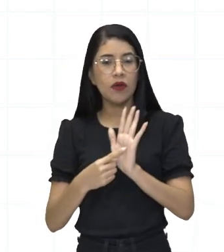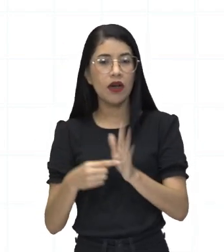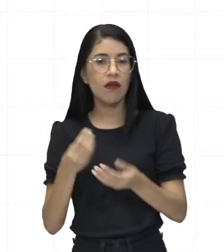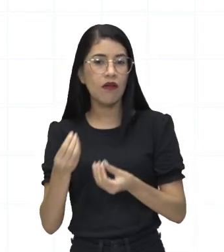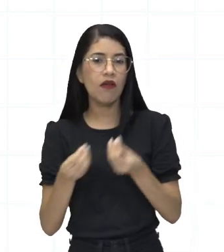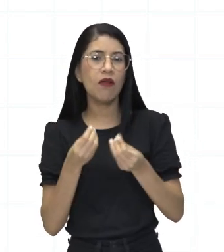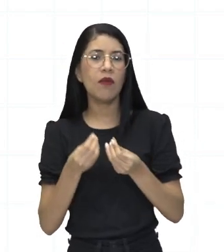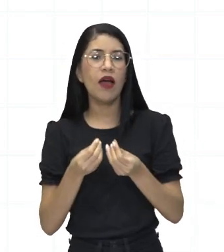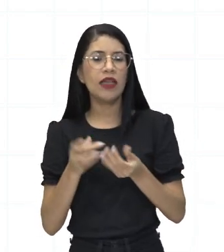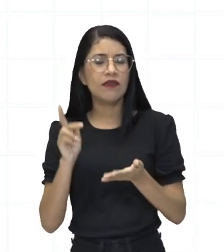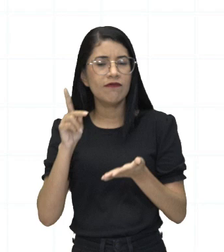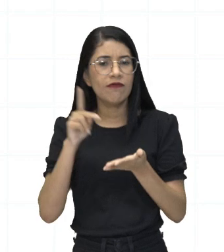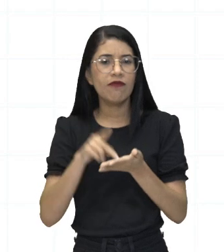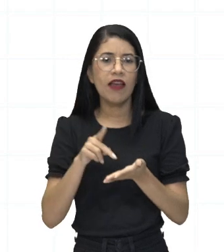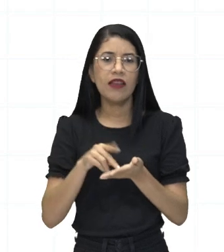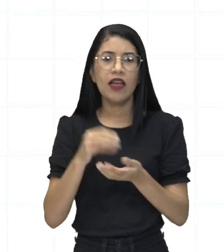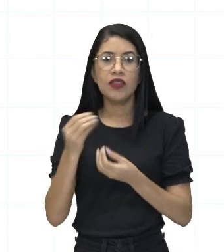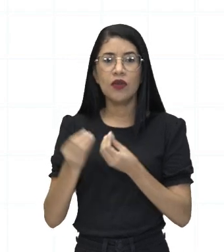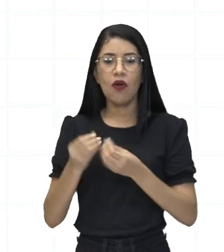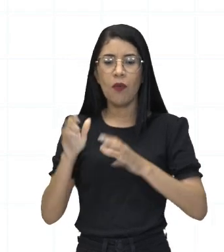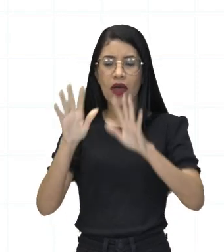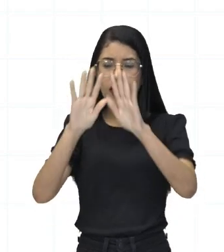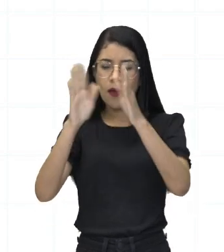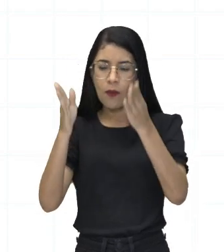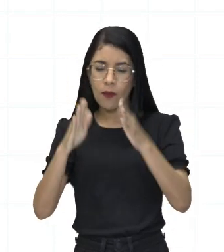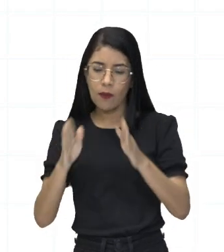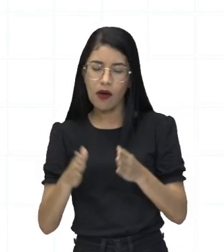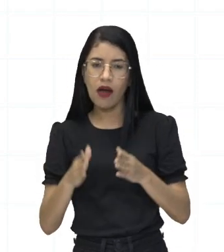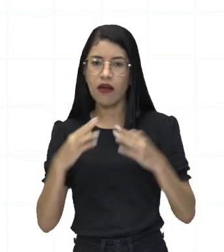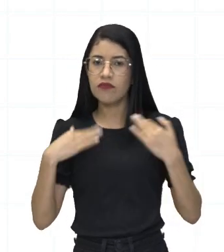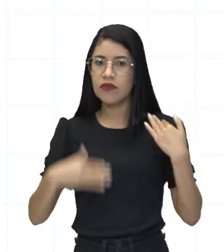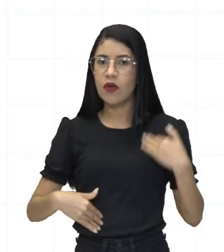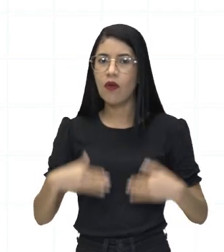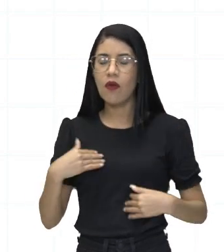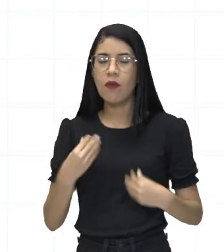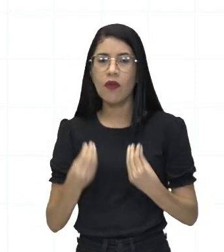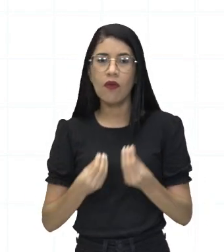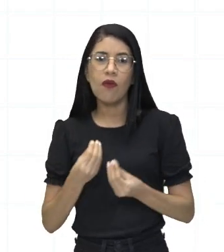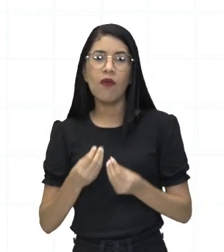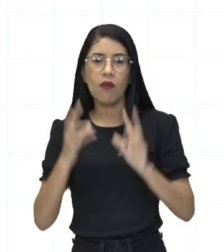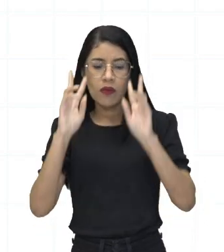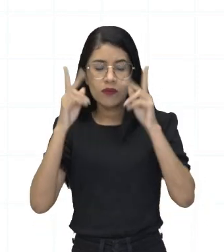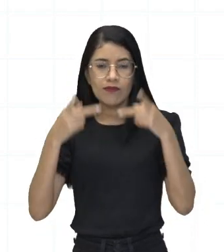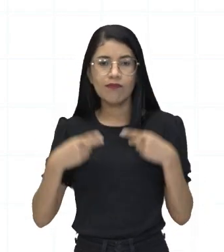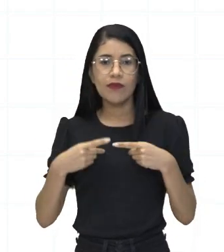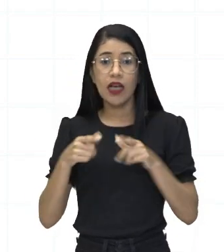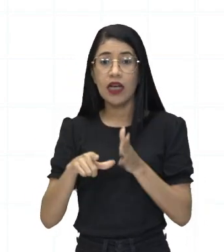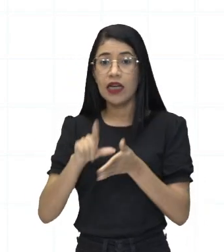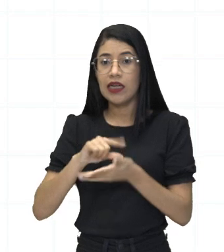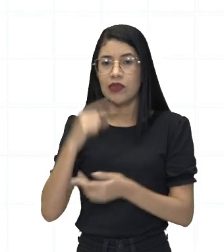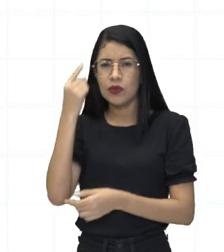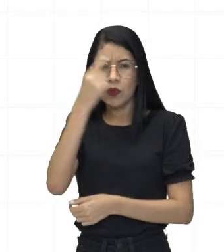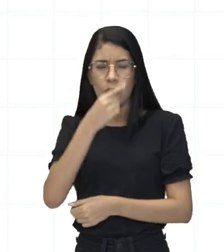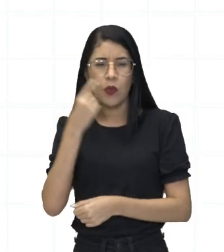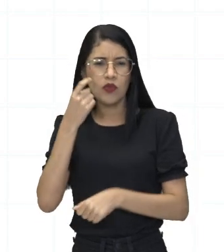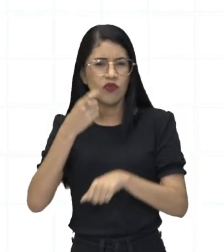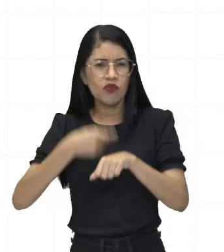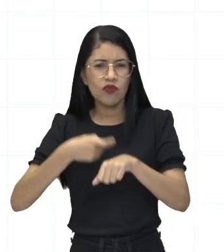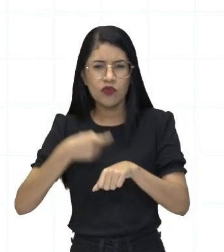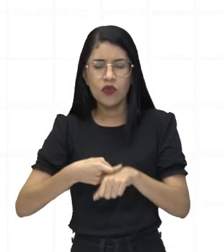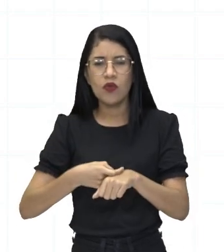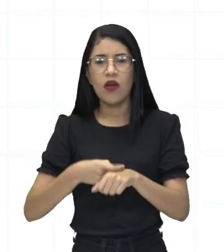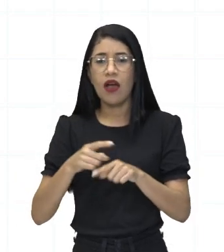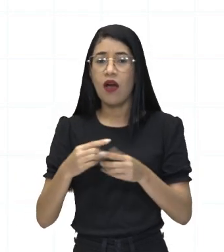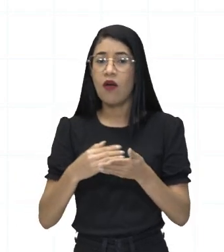maneira cada vez mais realista e natural a figura humana. As faces, que antes eram rígidas, passam a ter